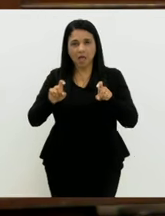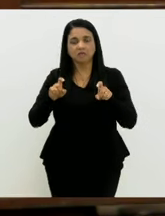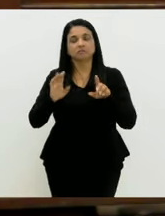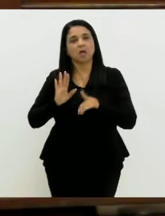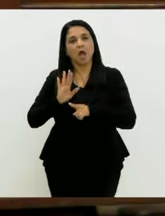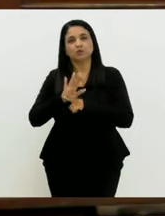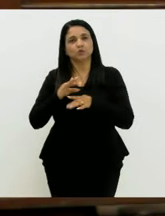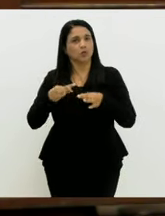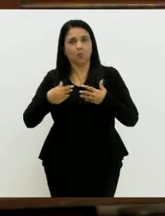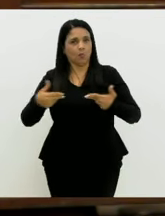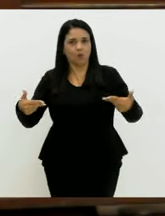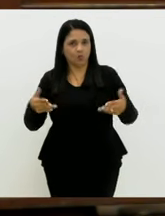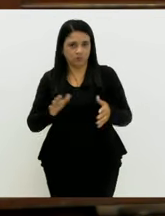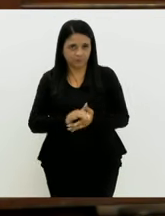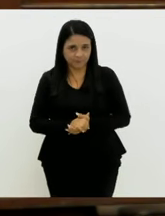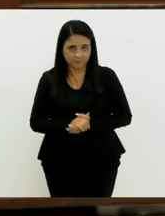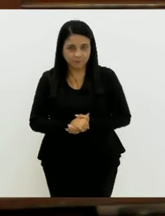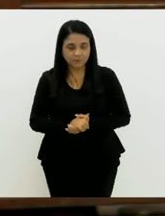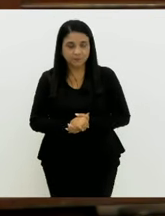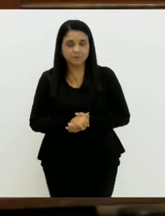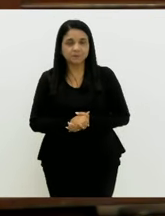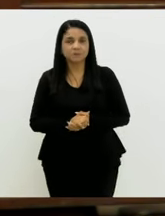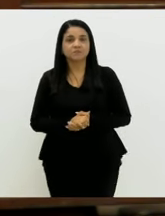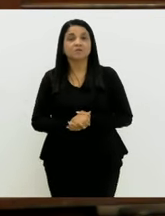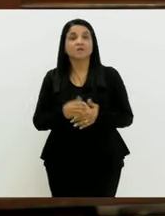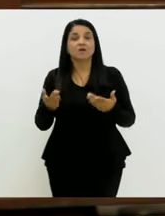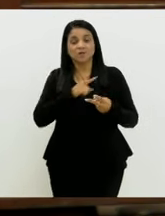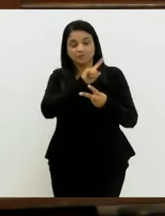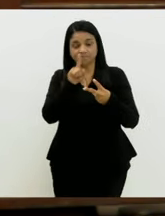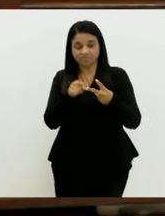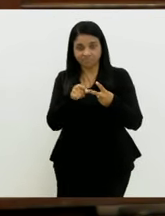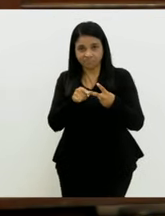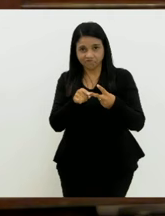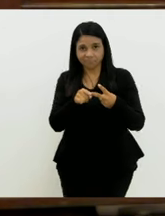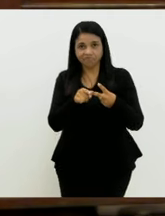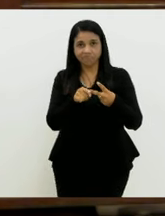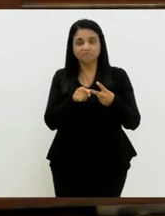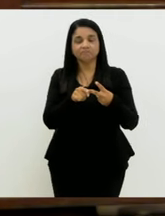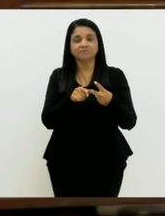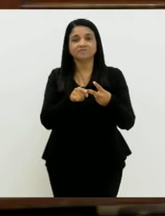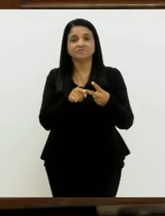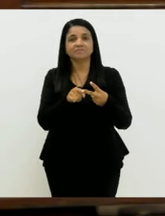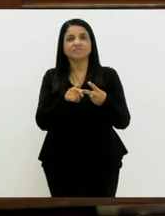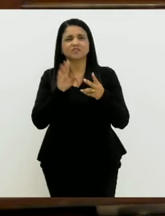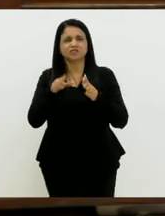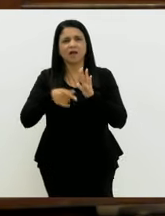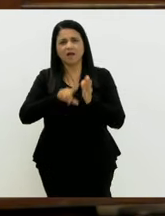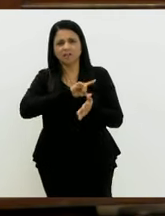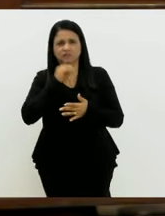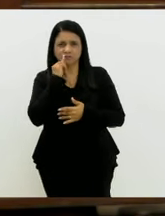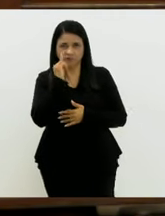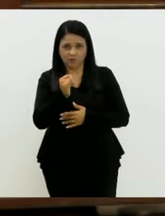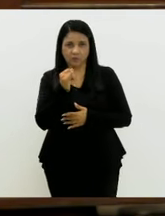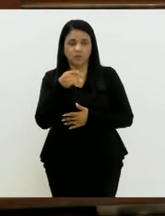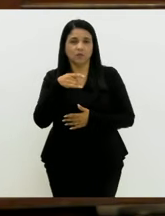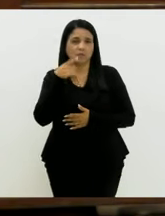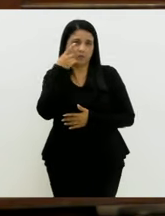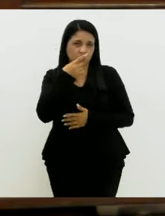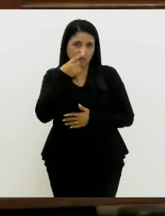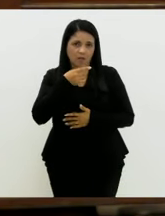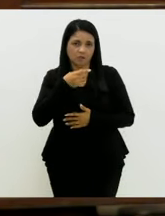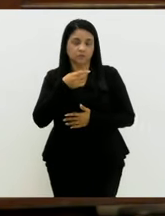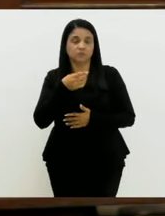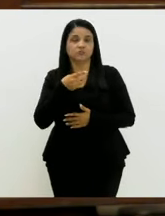possível. O outro ponto que eu queria tocar hoje é com relação, já foi falado aqui antes por alguns deputados, com relação ao